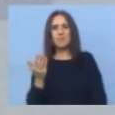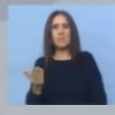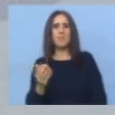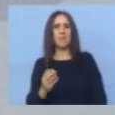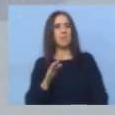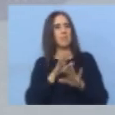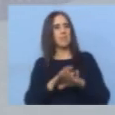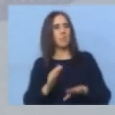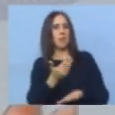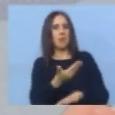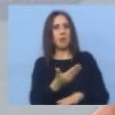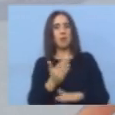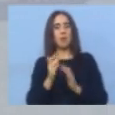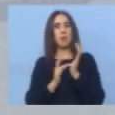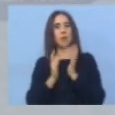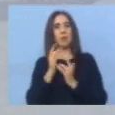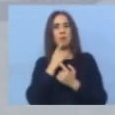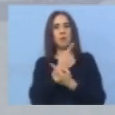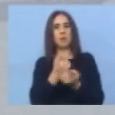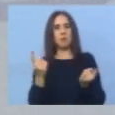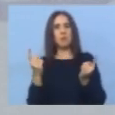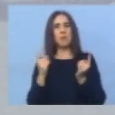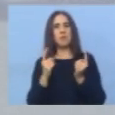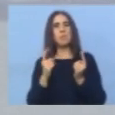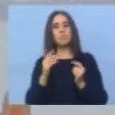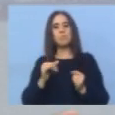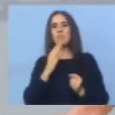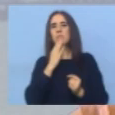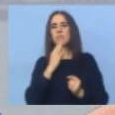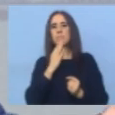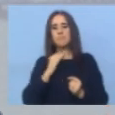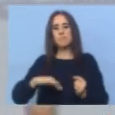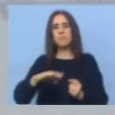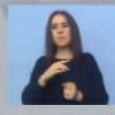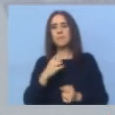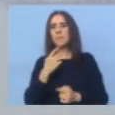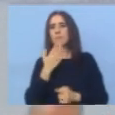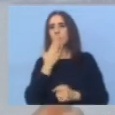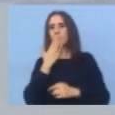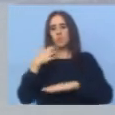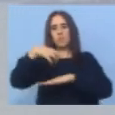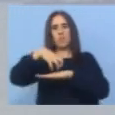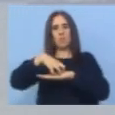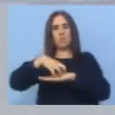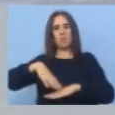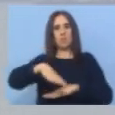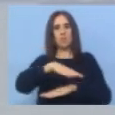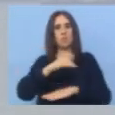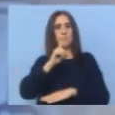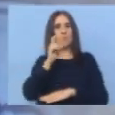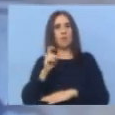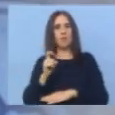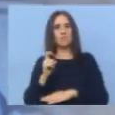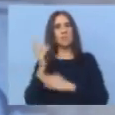de tranquilidade, como Jesus diz quando chora sobre Jerusalém, sobre essa paz que está reservada, se nós nos ligarmos a Deus. E acho que